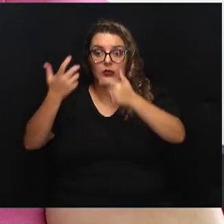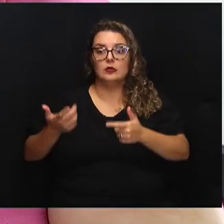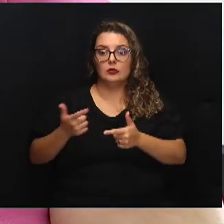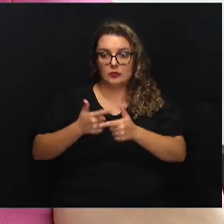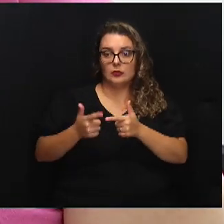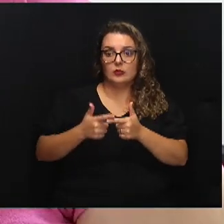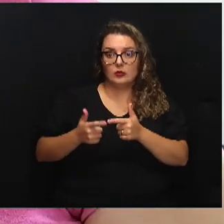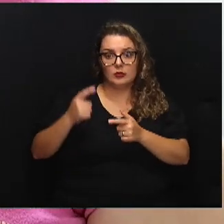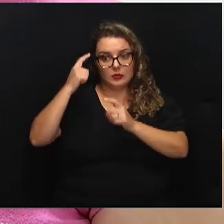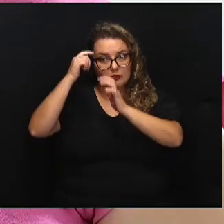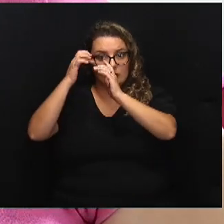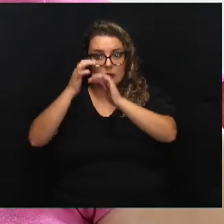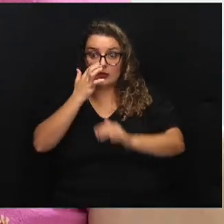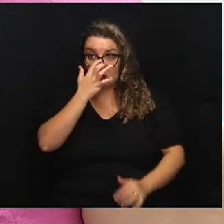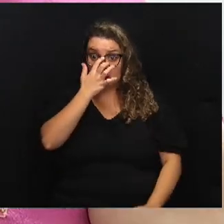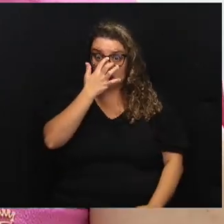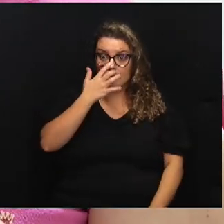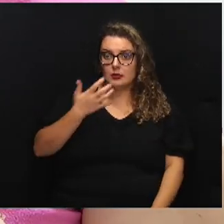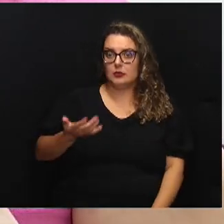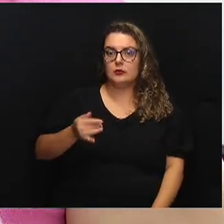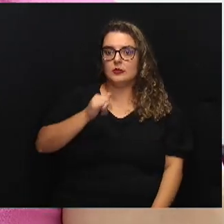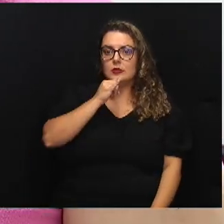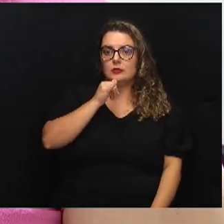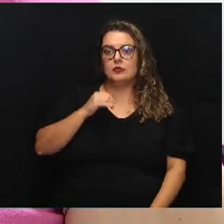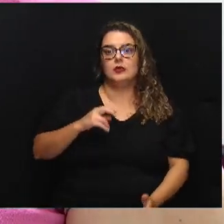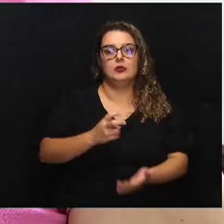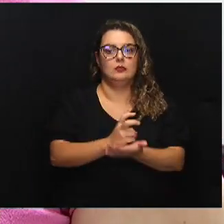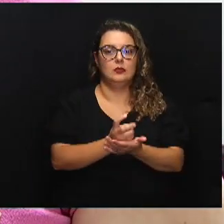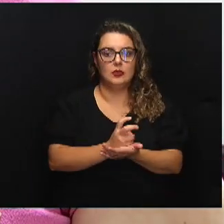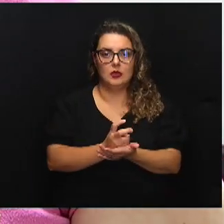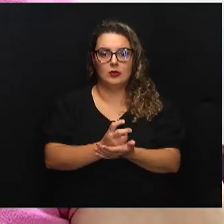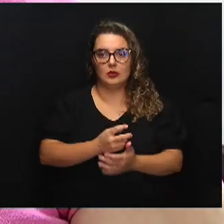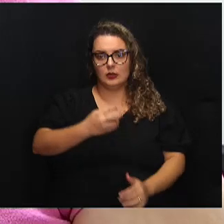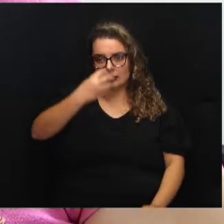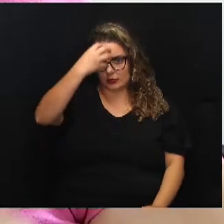ali no cérebro, né? Então, por exemplo, uma epilepsia, convulsão, ela é no